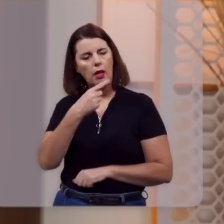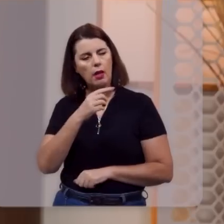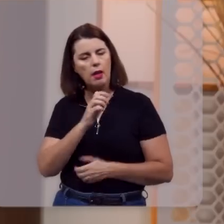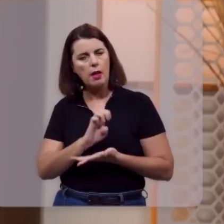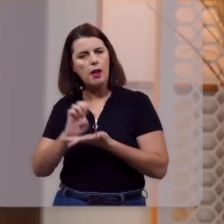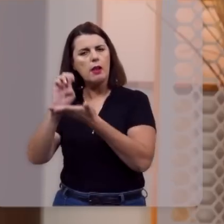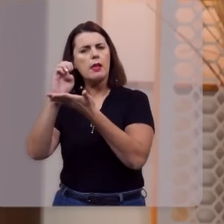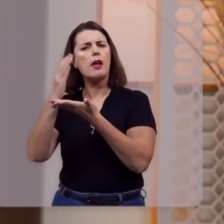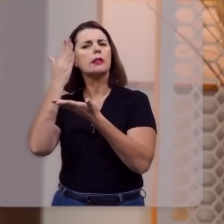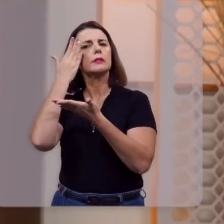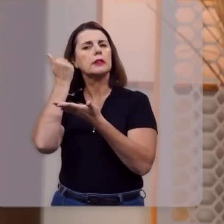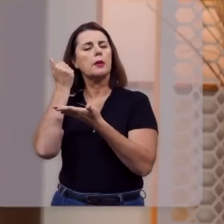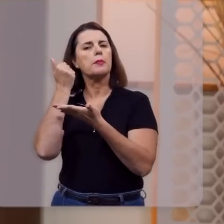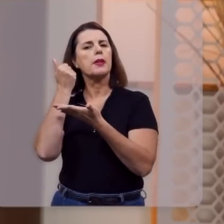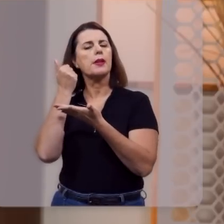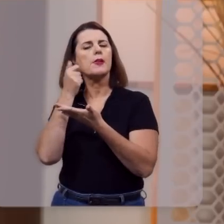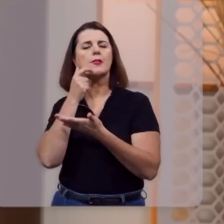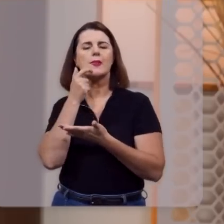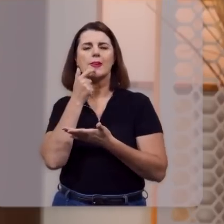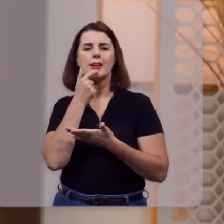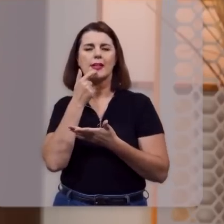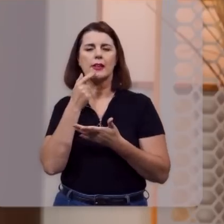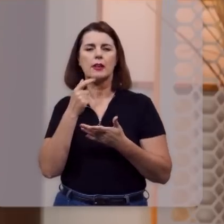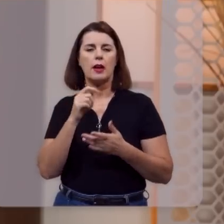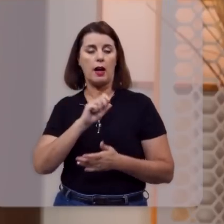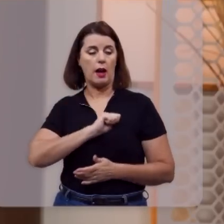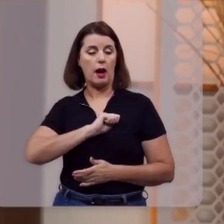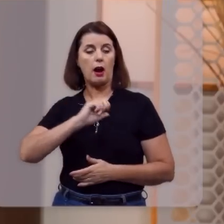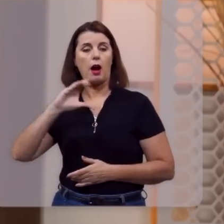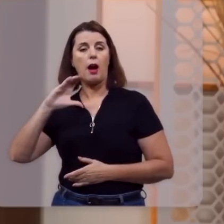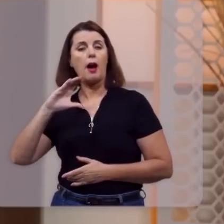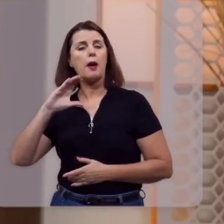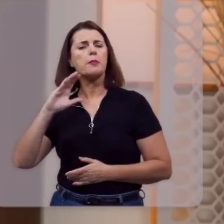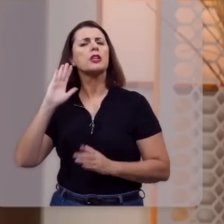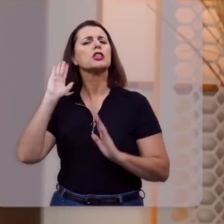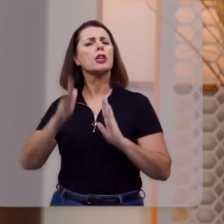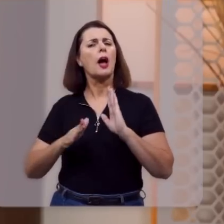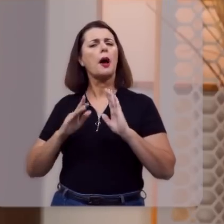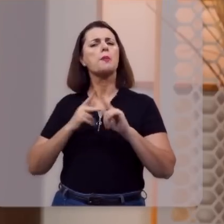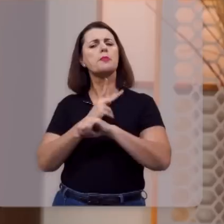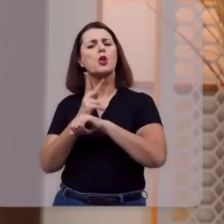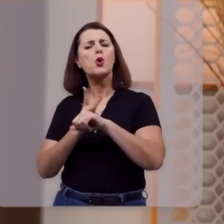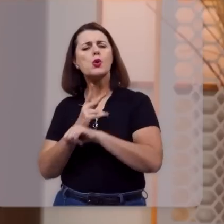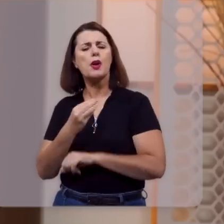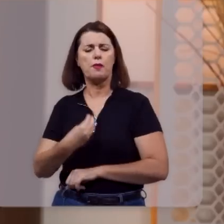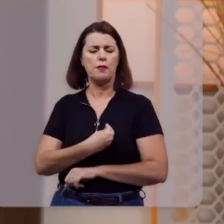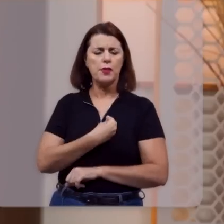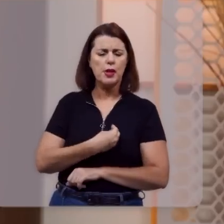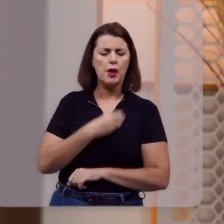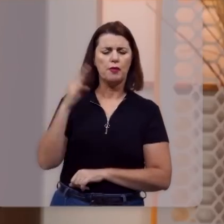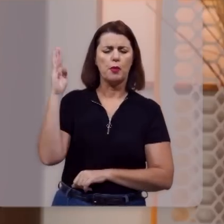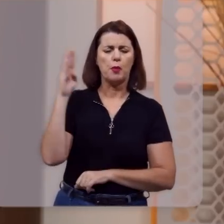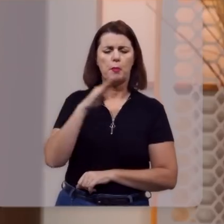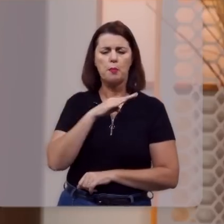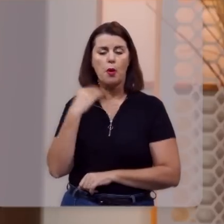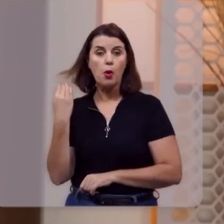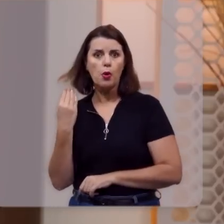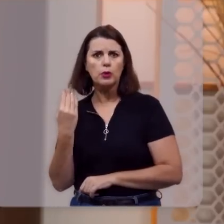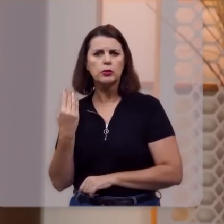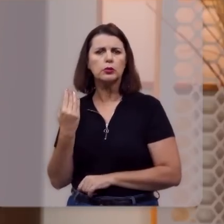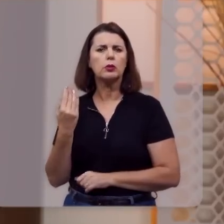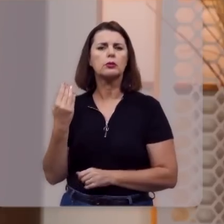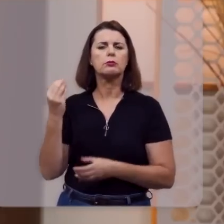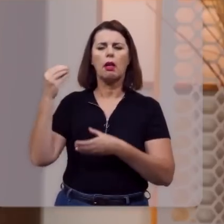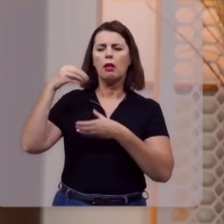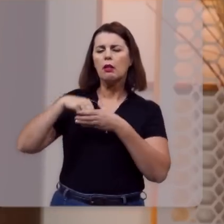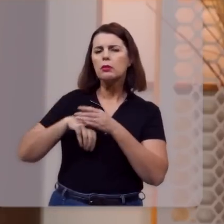Elias, sabendo que Acabe o procurava, vivo ou morto, em Israel e fora de Israel, põe o pé na